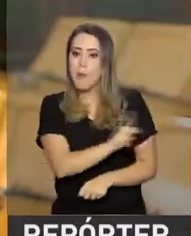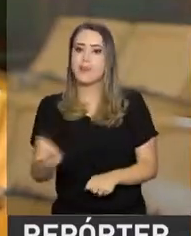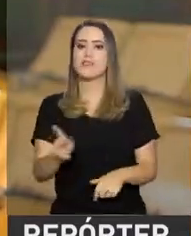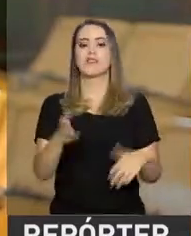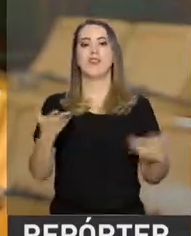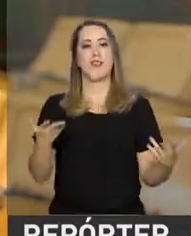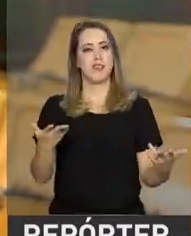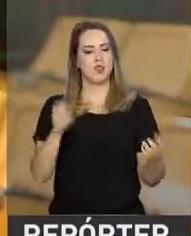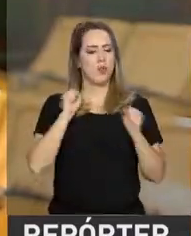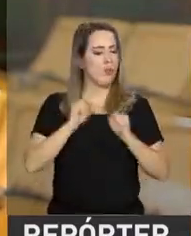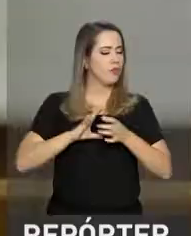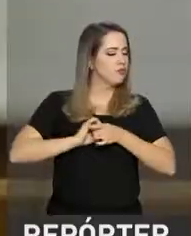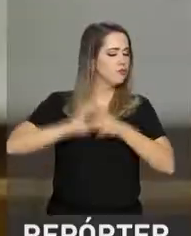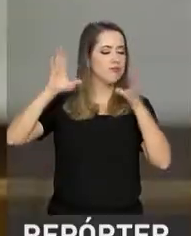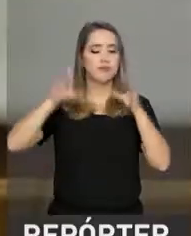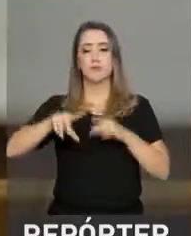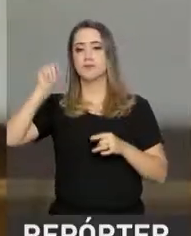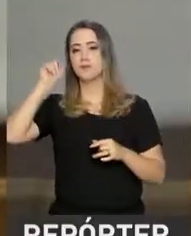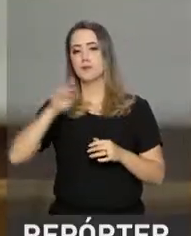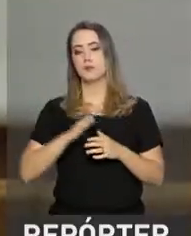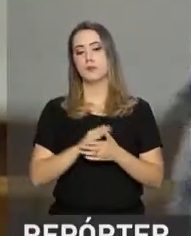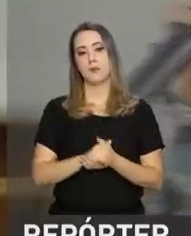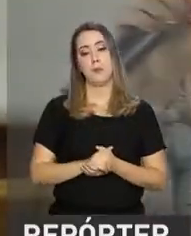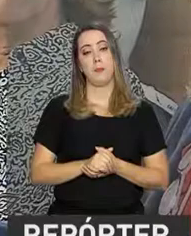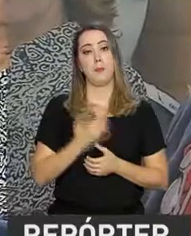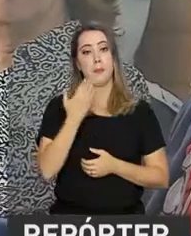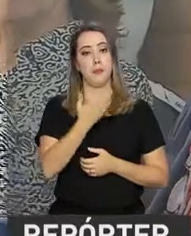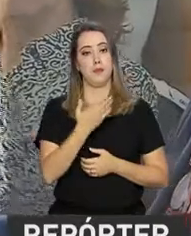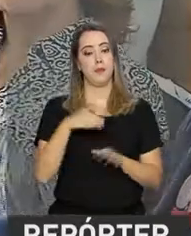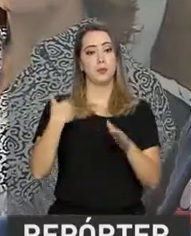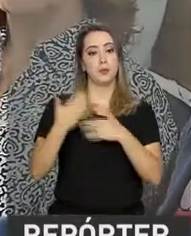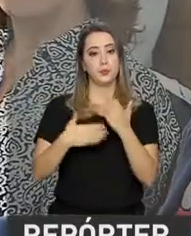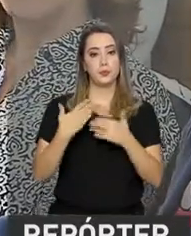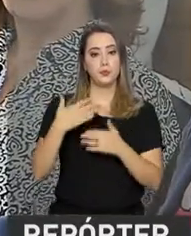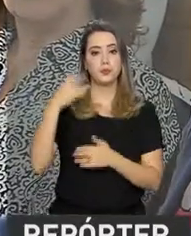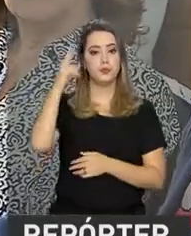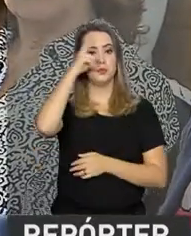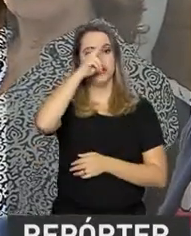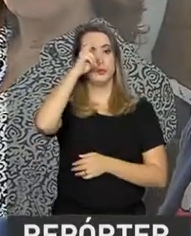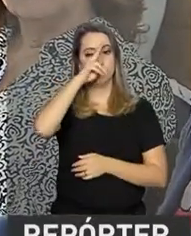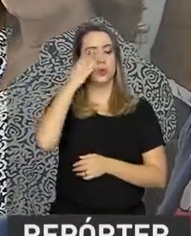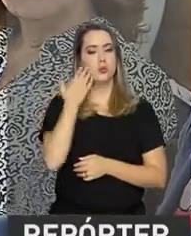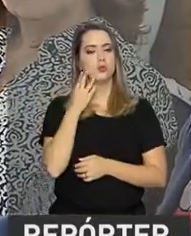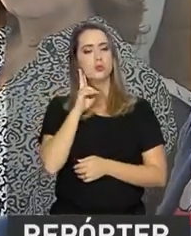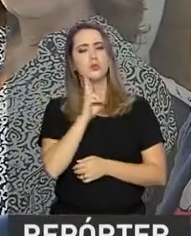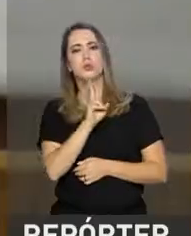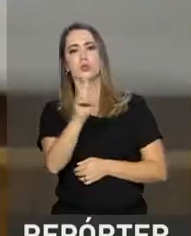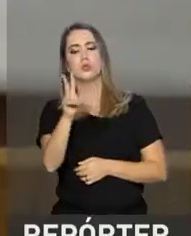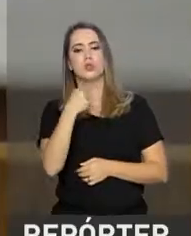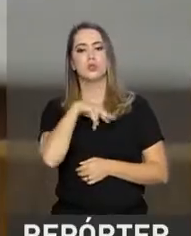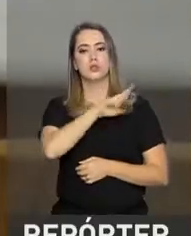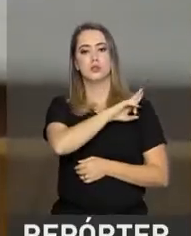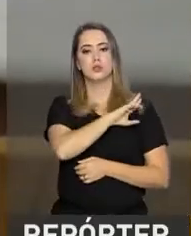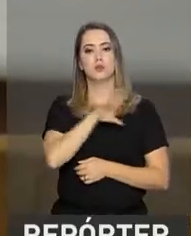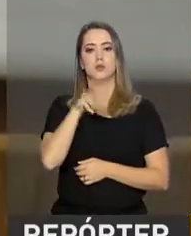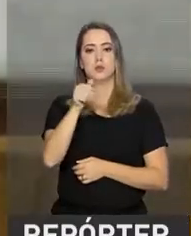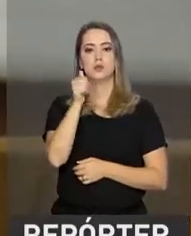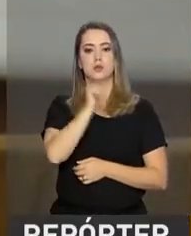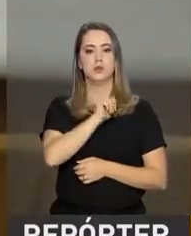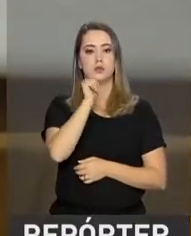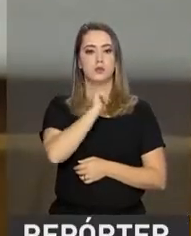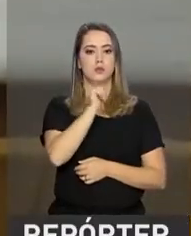pode ser o que ela quiser ser a partir da história delas esperamos assim representar todas as mulheres